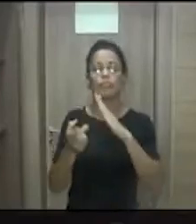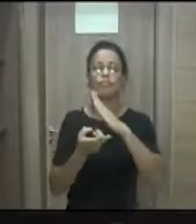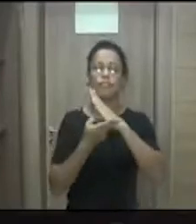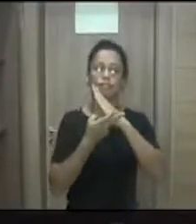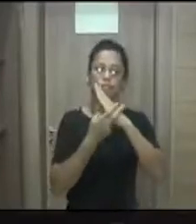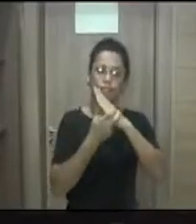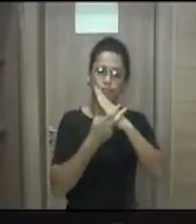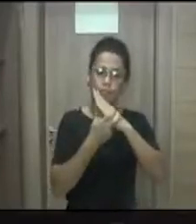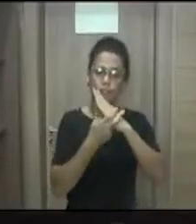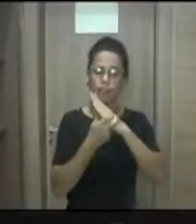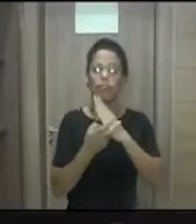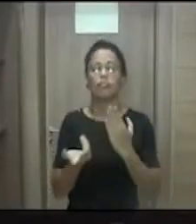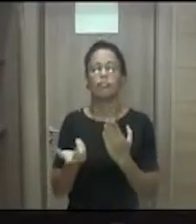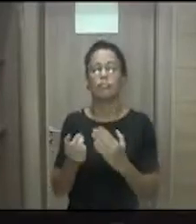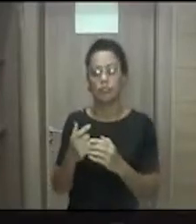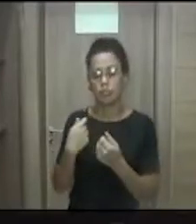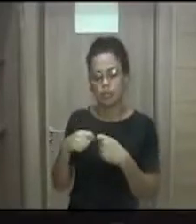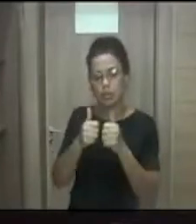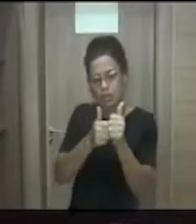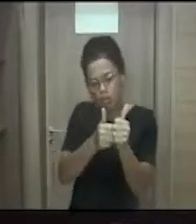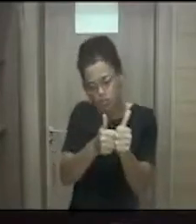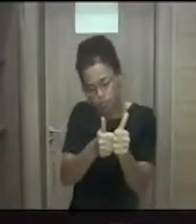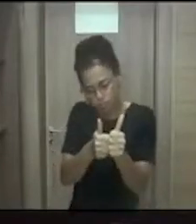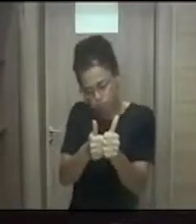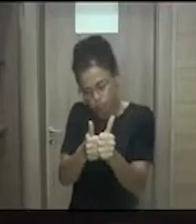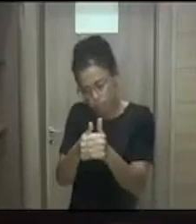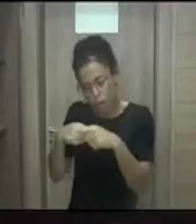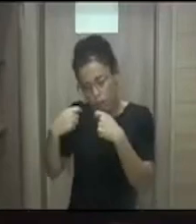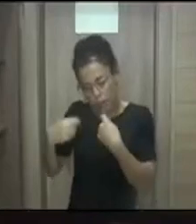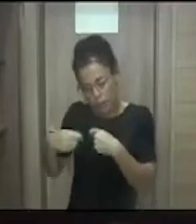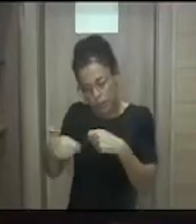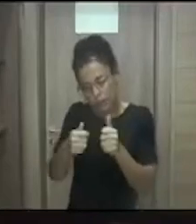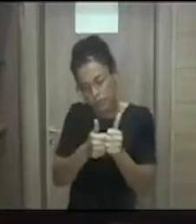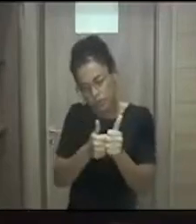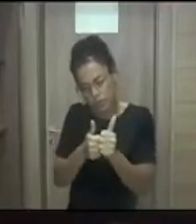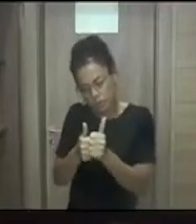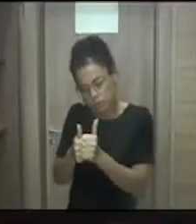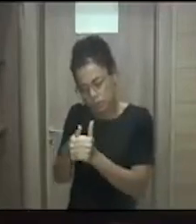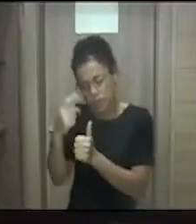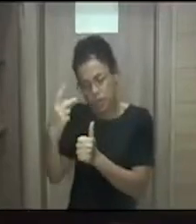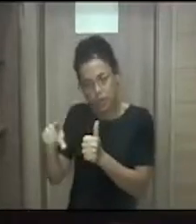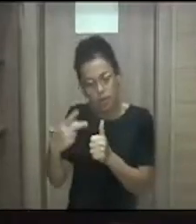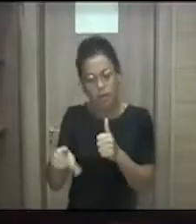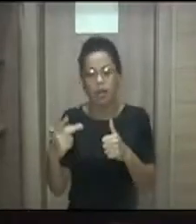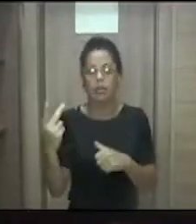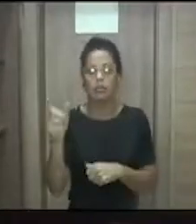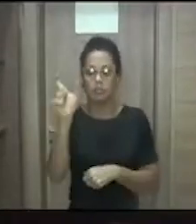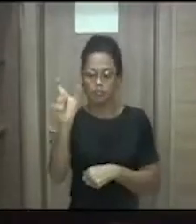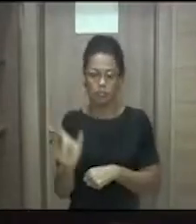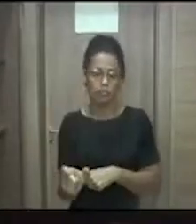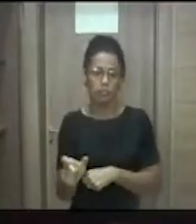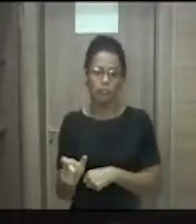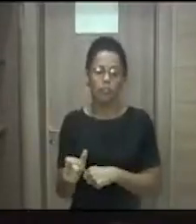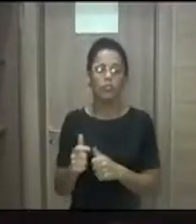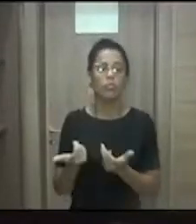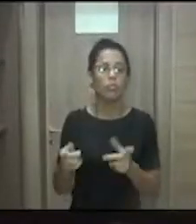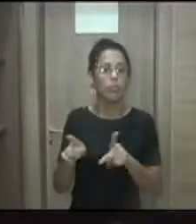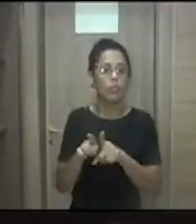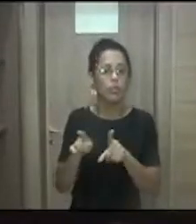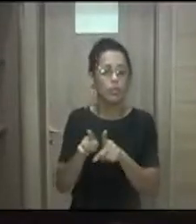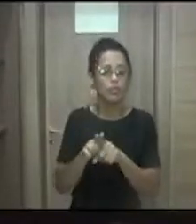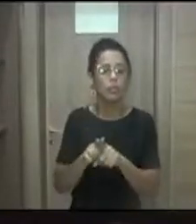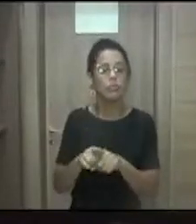PSF, desculpa. No PSF, precisamos daquele acompanhamento do paciente, no acompanhamento periodontal, no